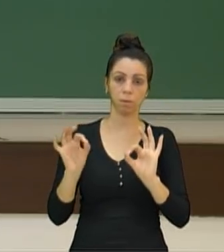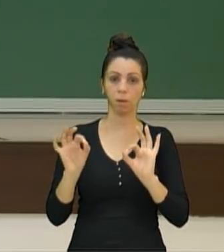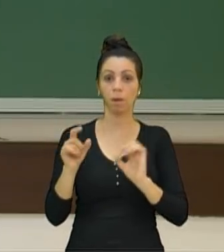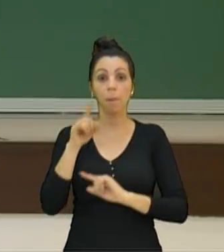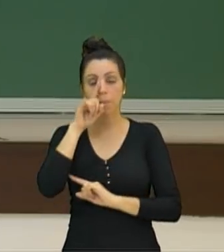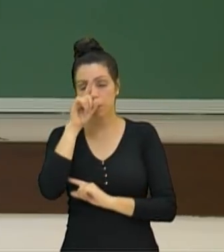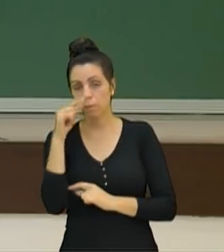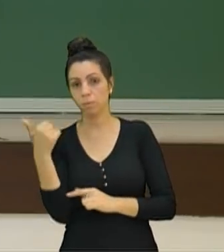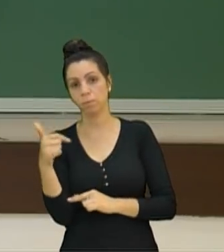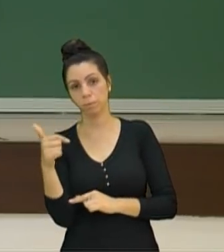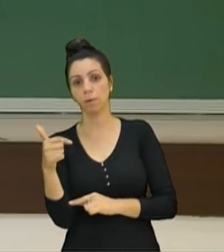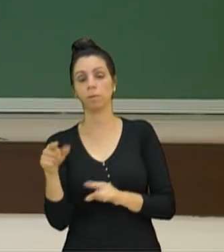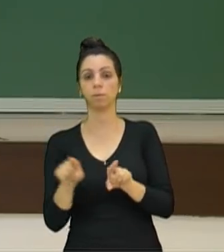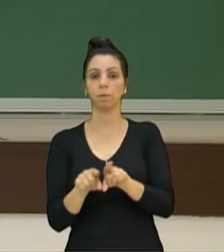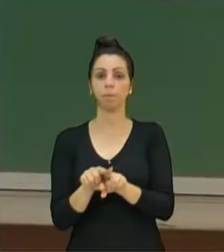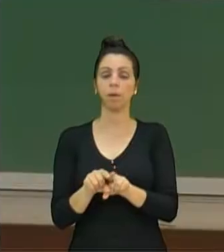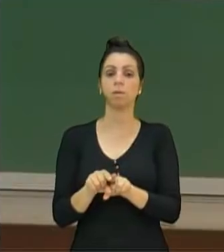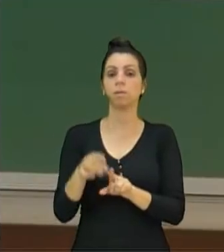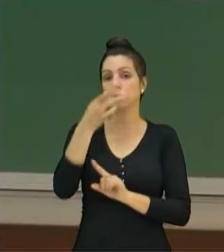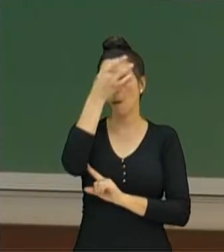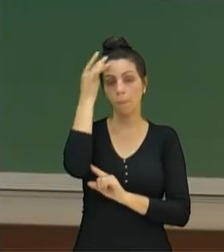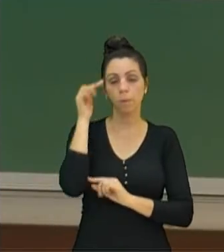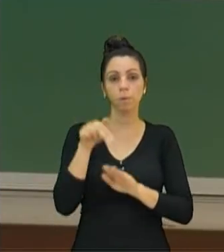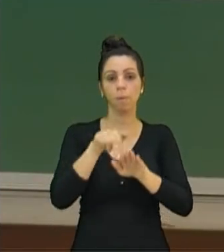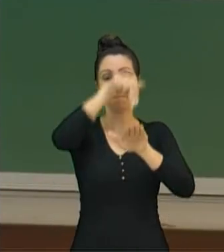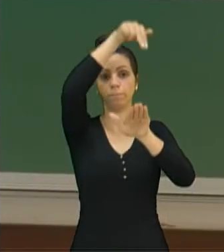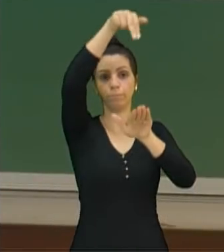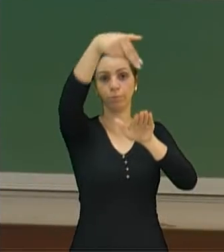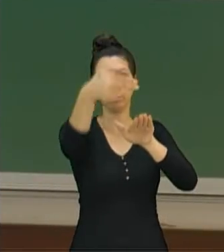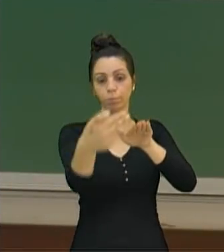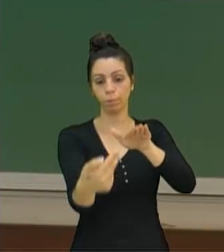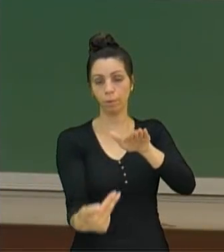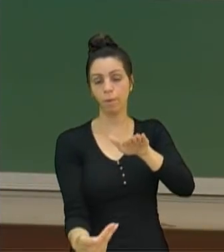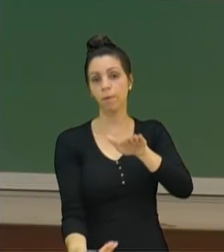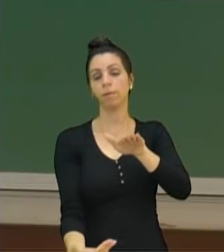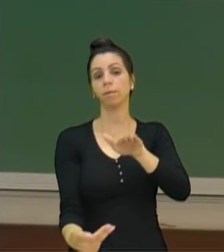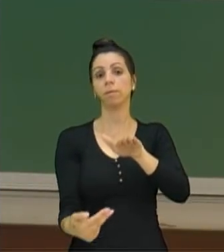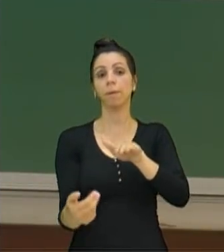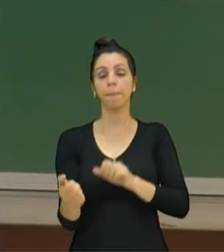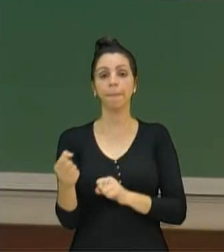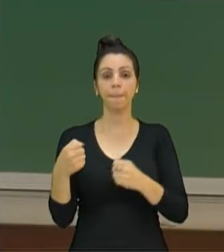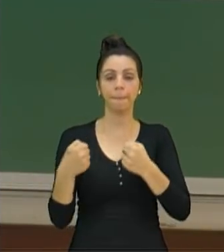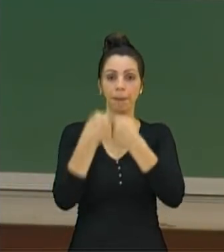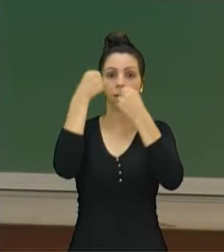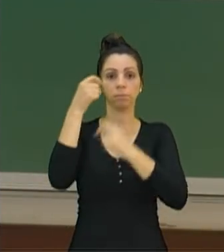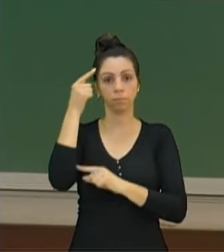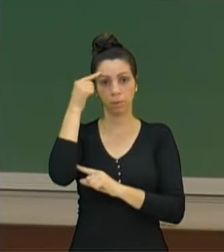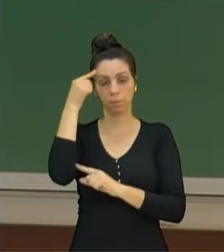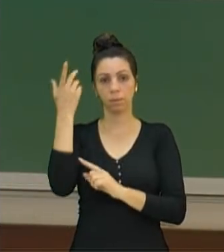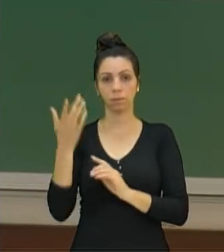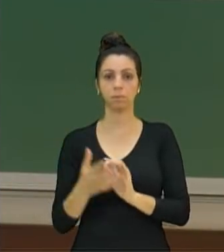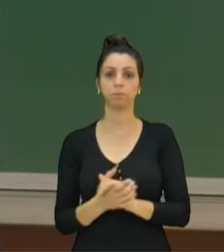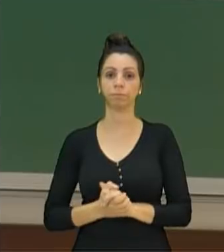um atleta, durante um salto, acabar batendo no fundo da piscina.